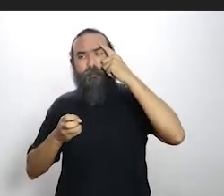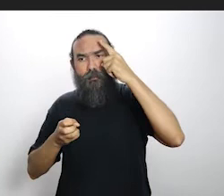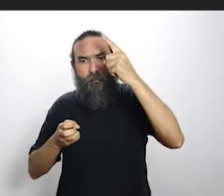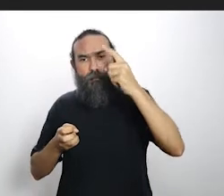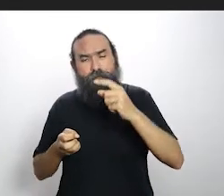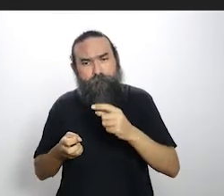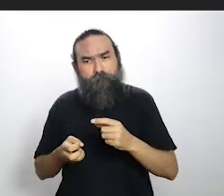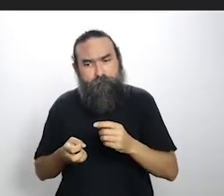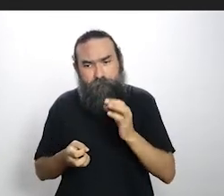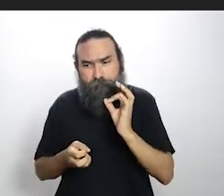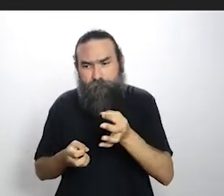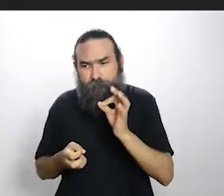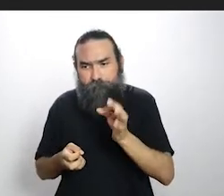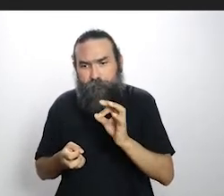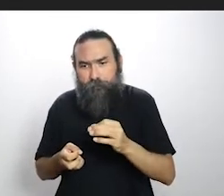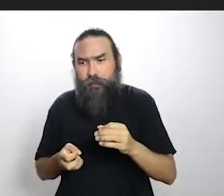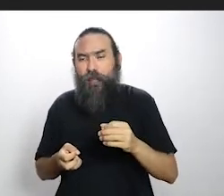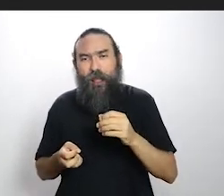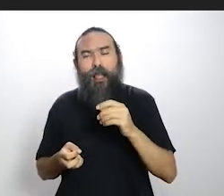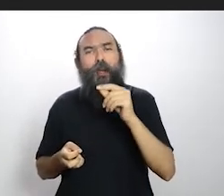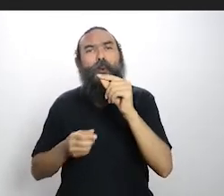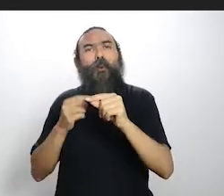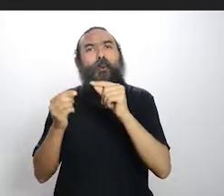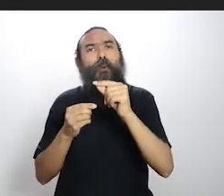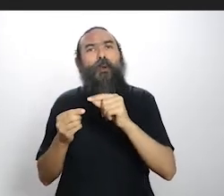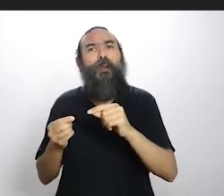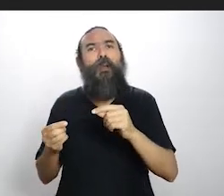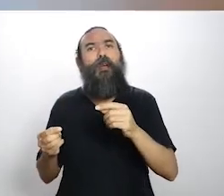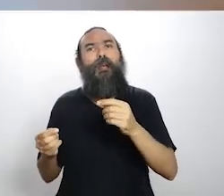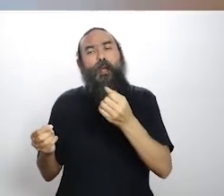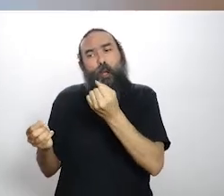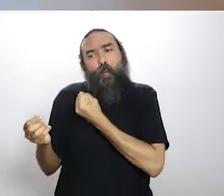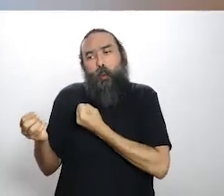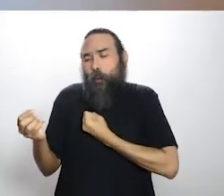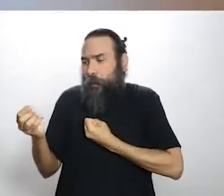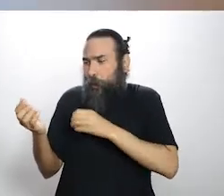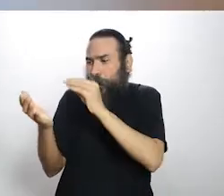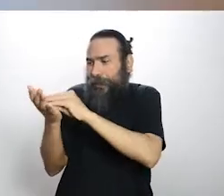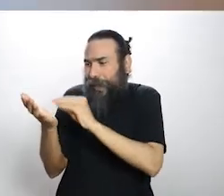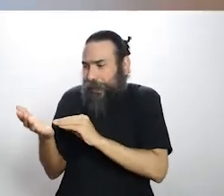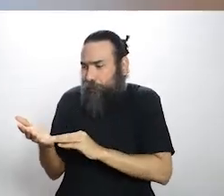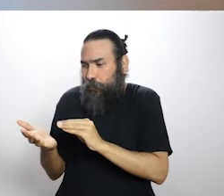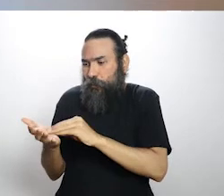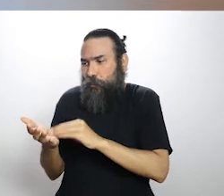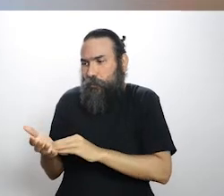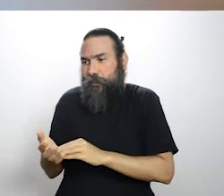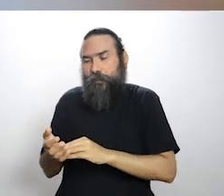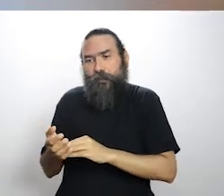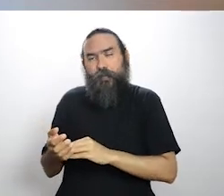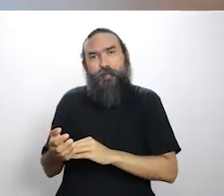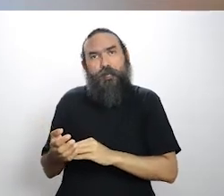e como as coisas se dão, como é construído.